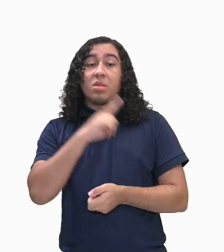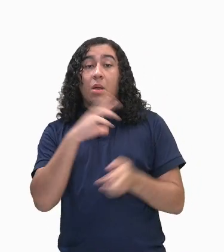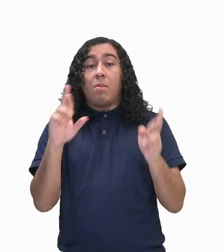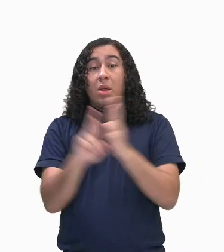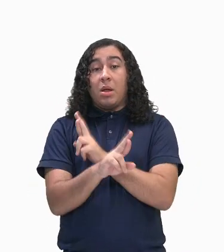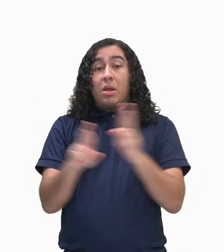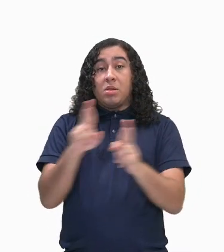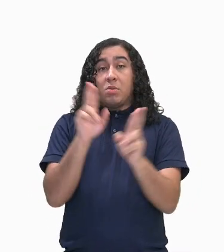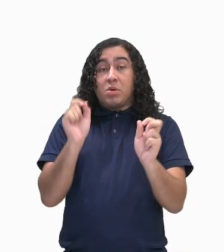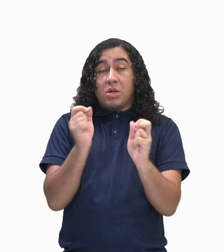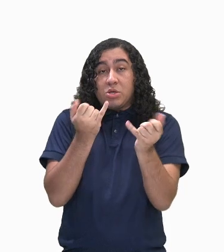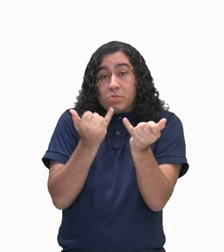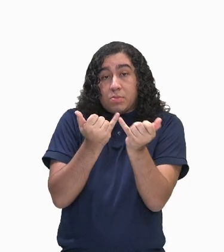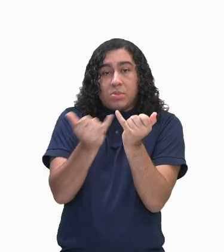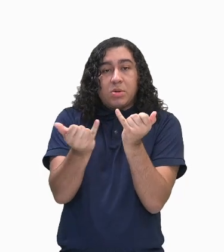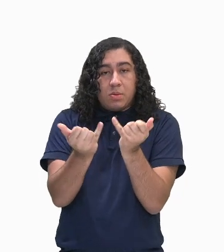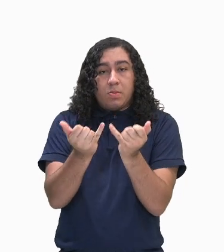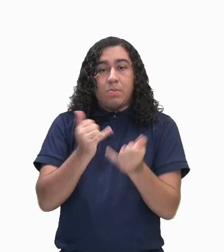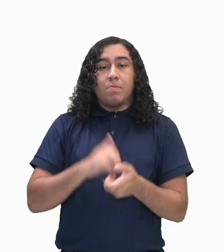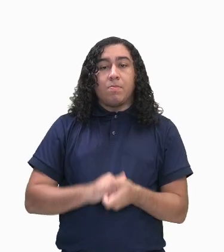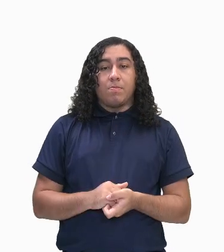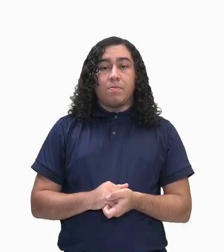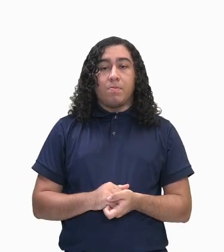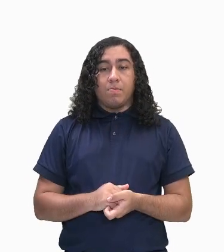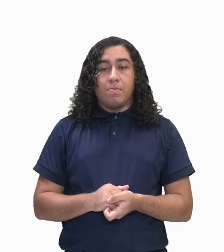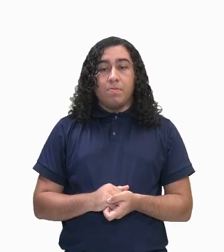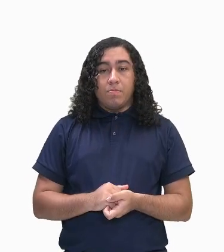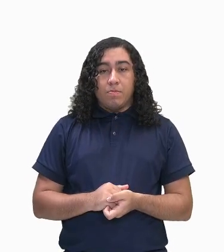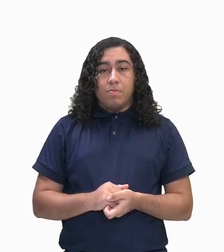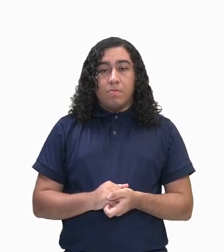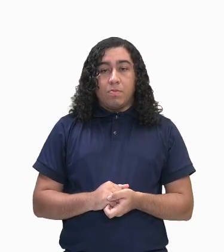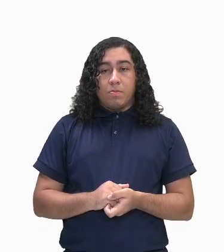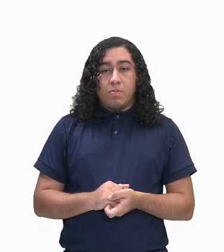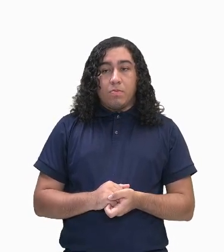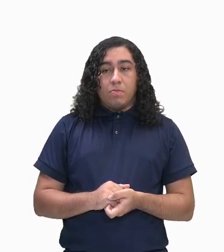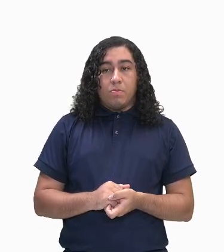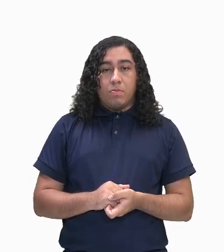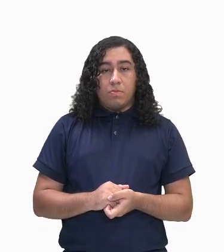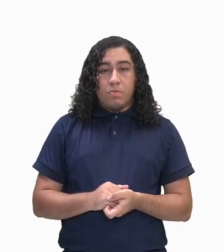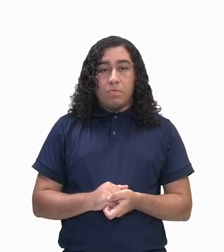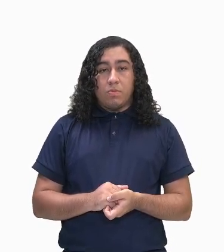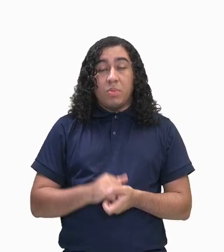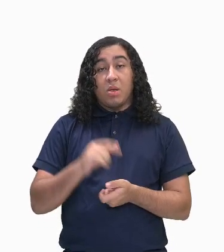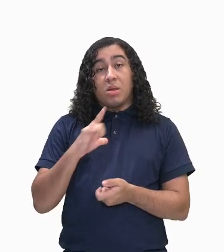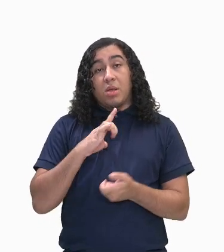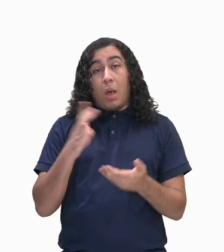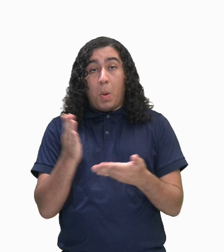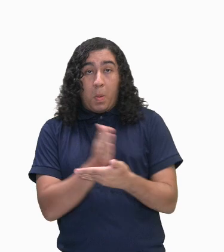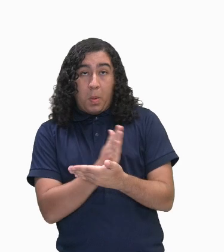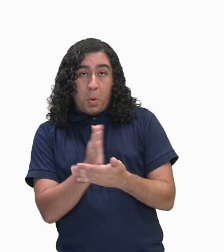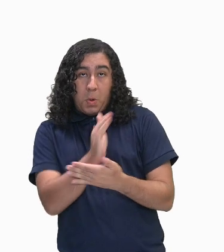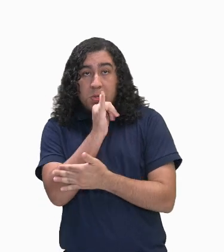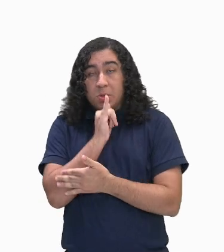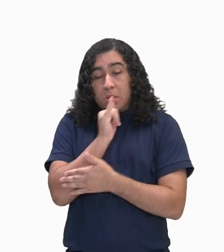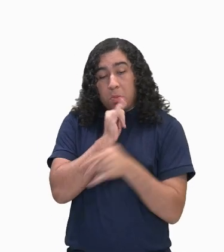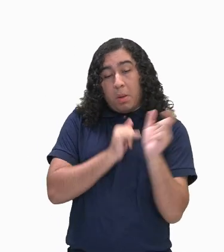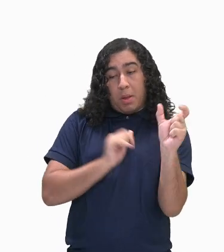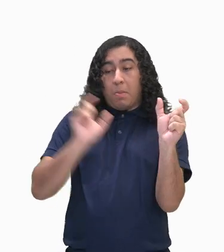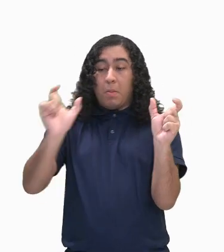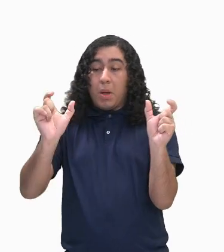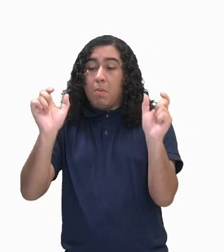de similaridade. Existe alguma coisa comum entre dois seres para que eles